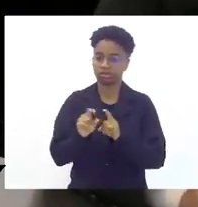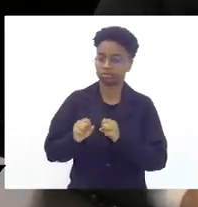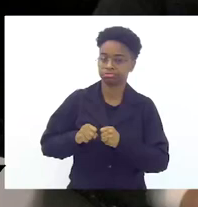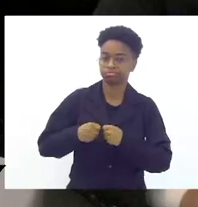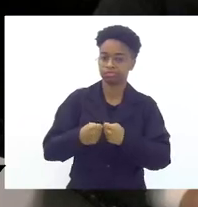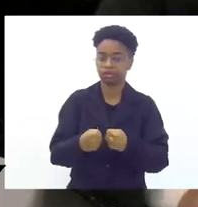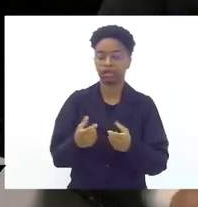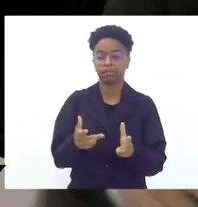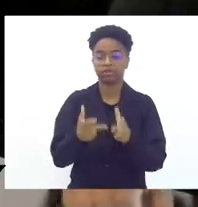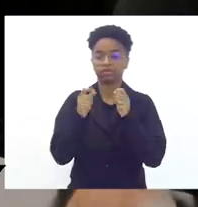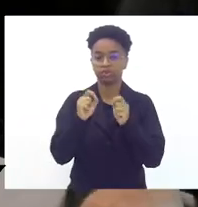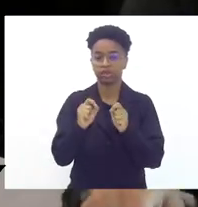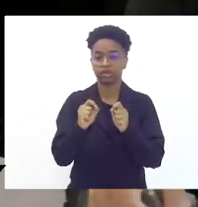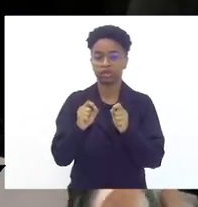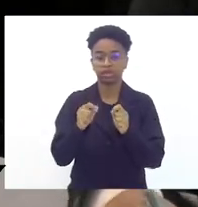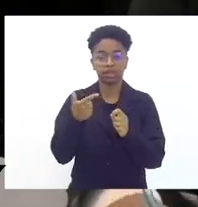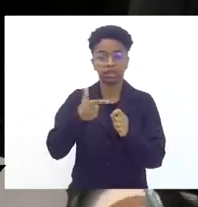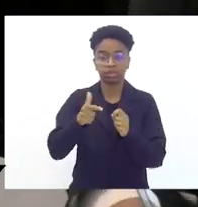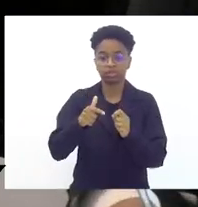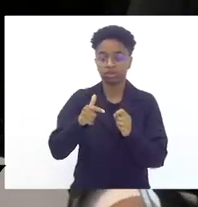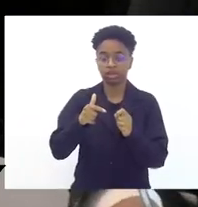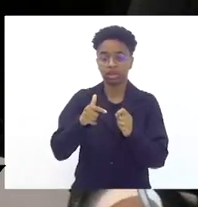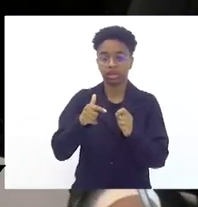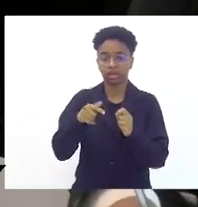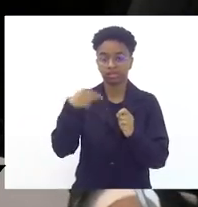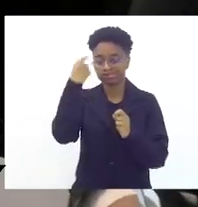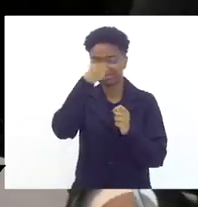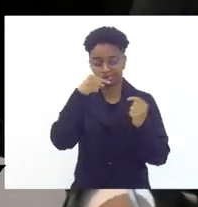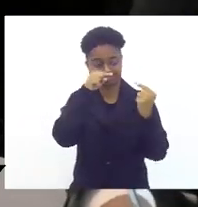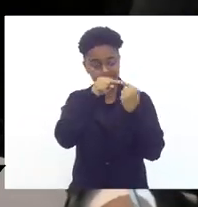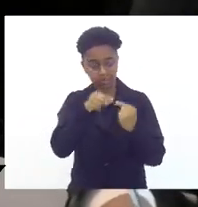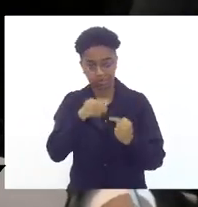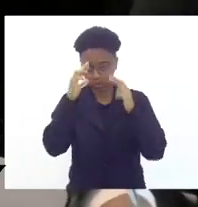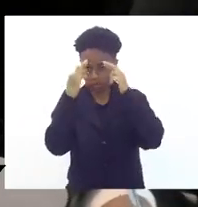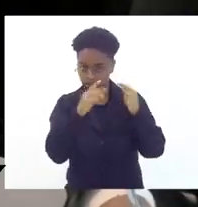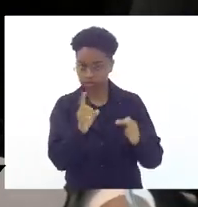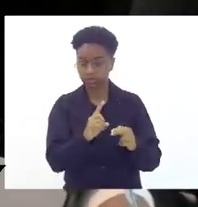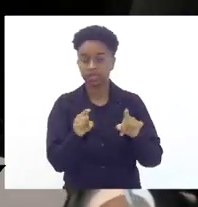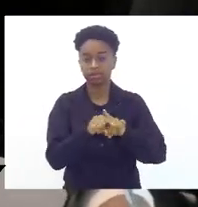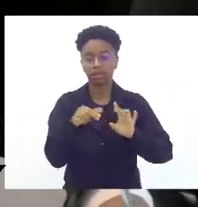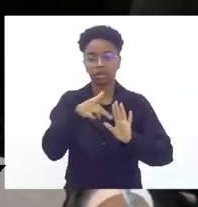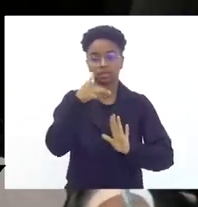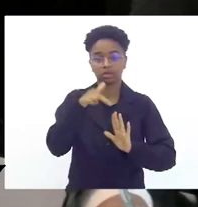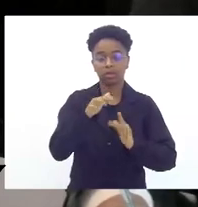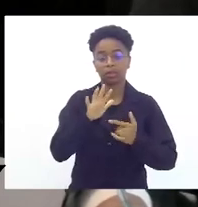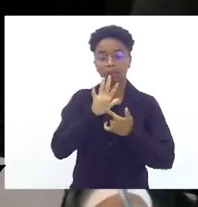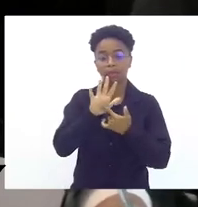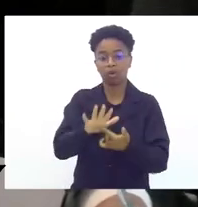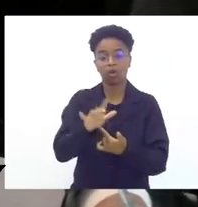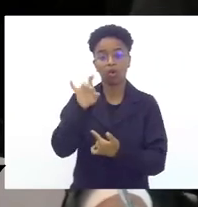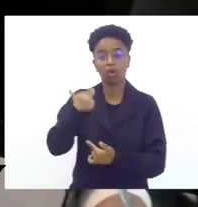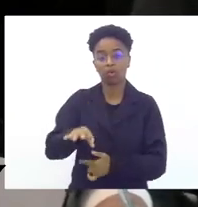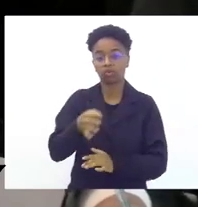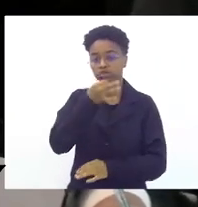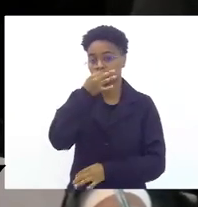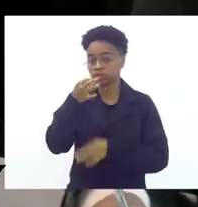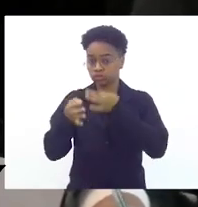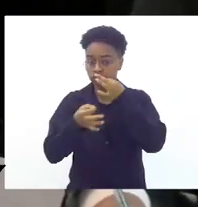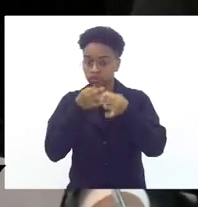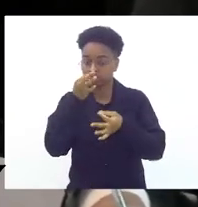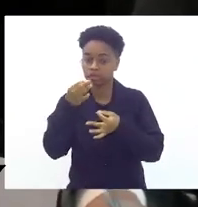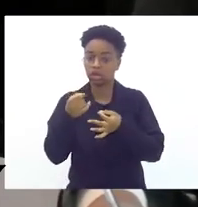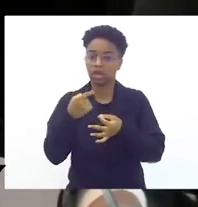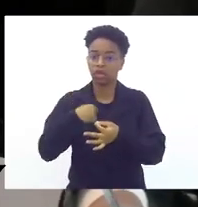nulo o reconhecimento que não respeita o Código Processo Penal e a resolução traz ainda Uma Última sugestão que eu